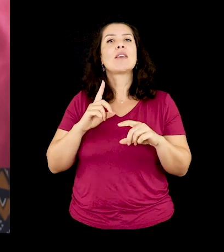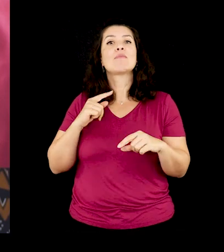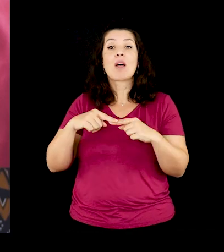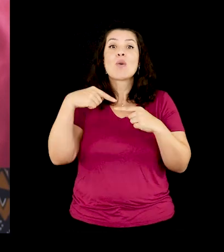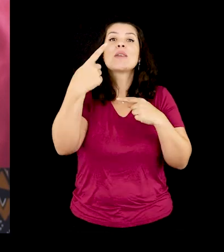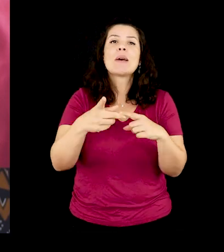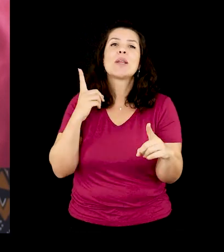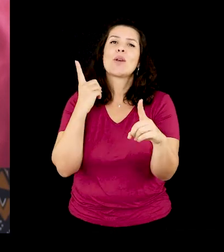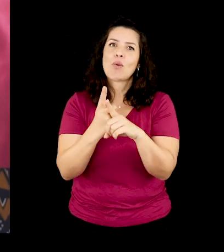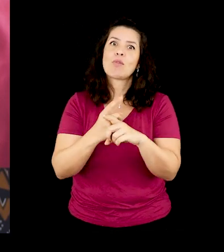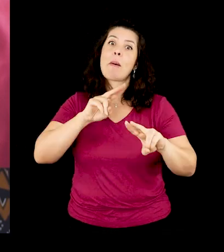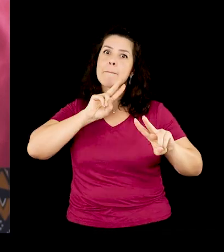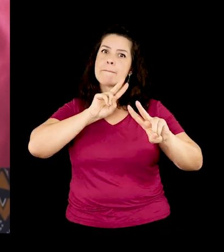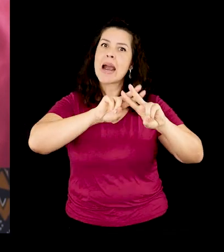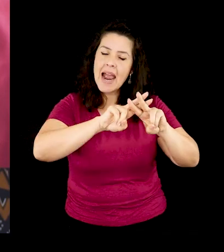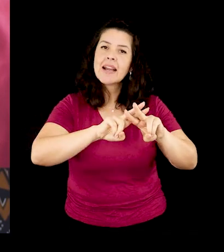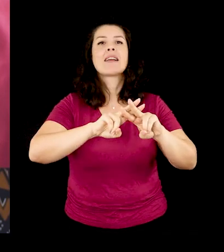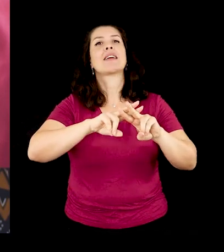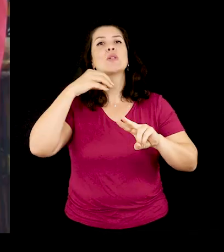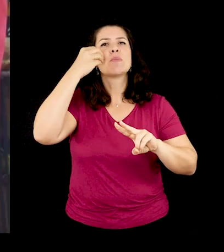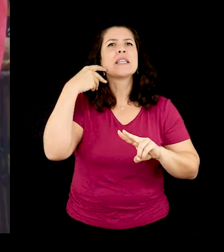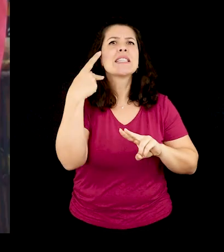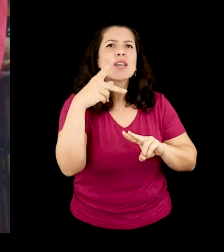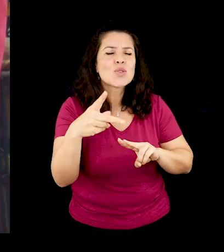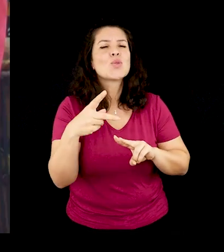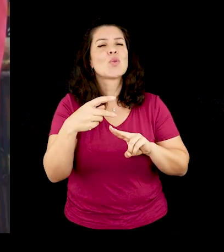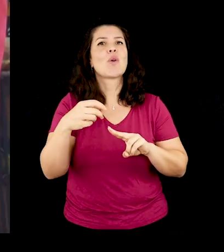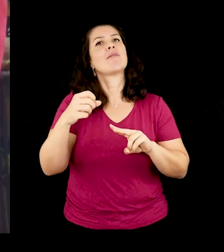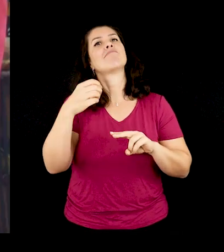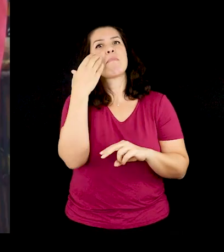que vem com uma outra atividade. Marca a gente, conta a sua